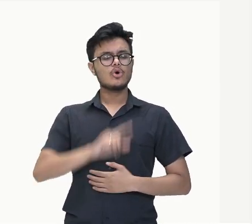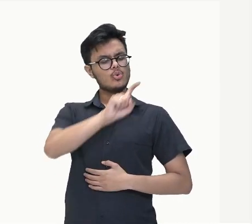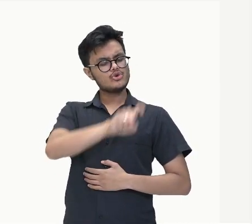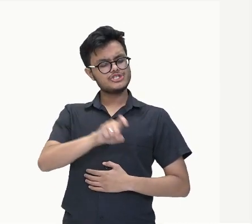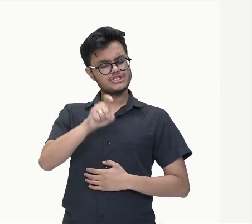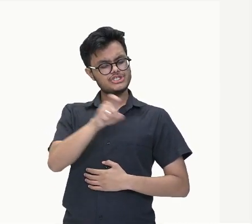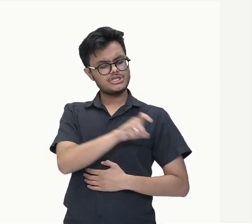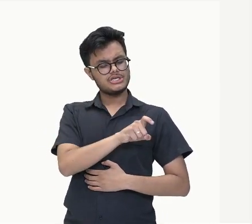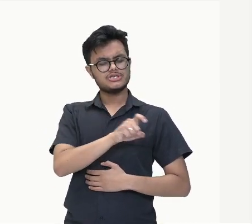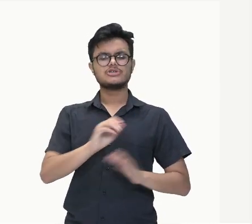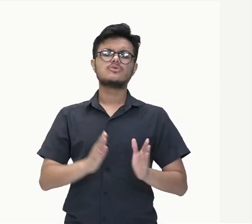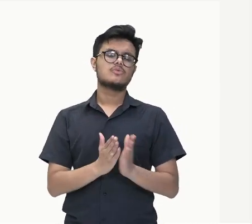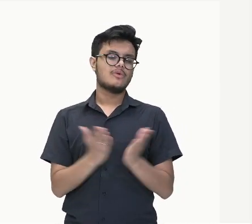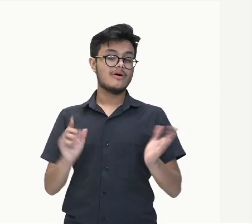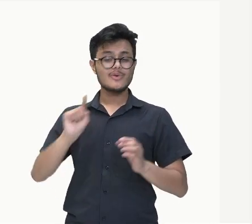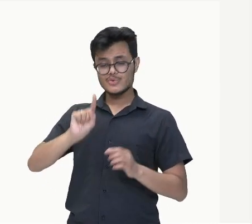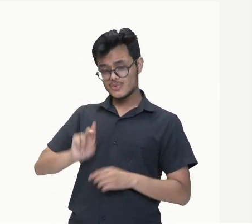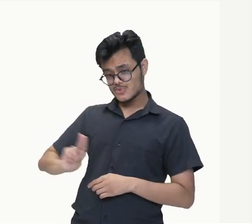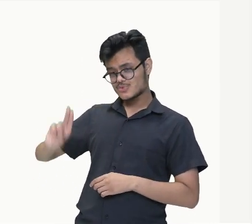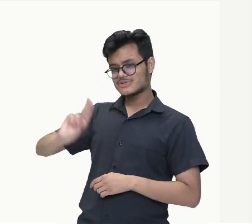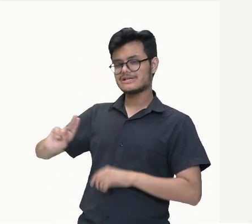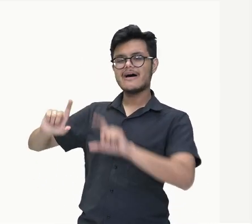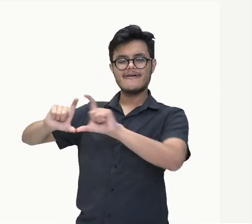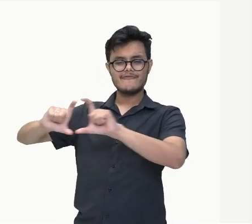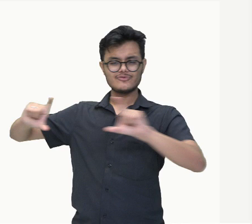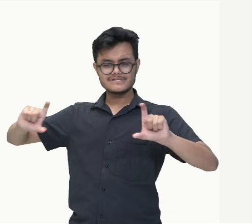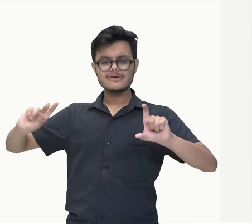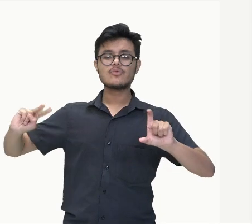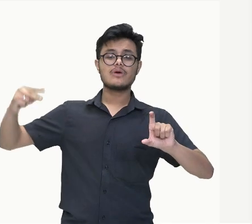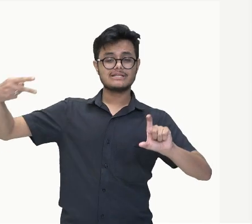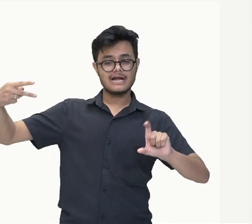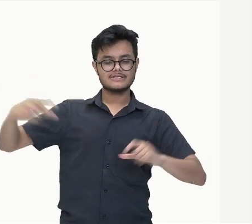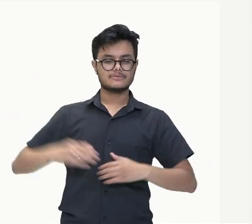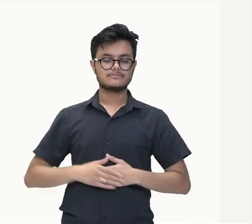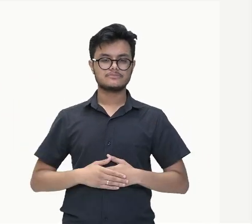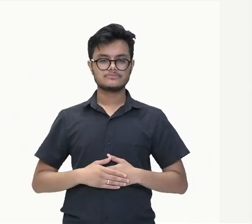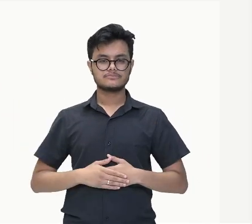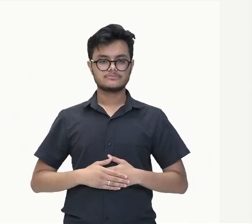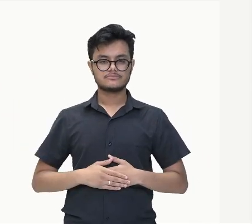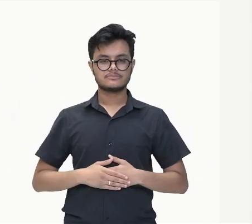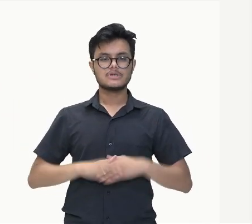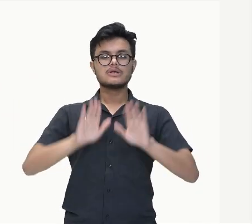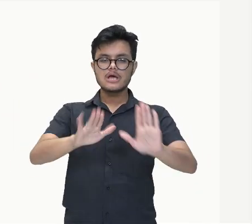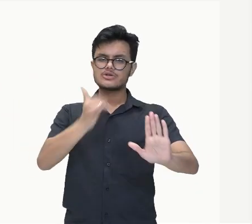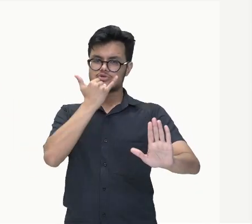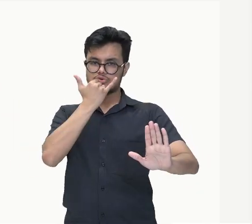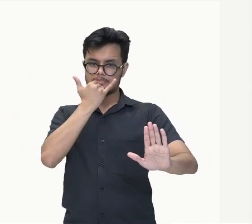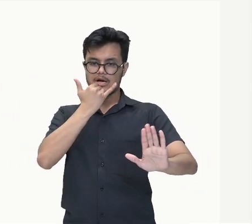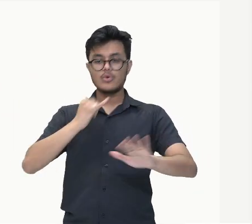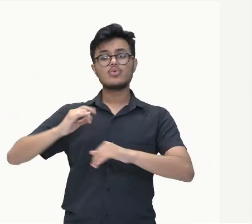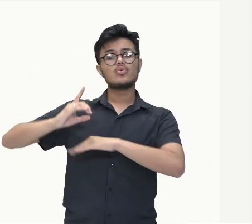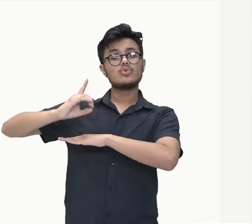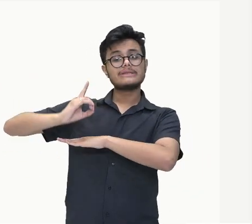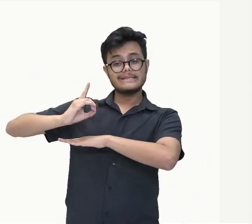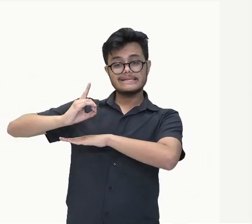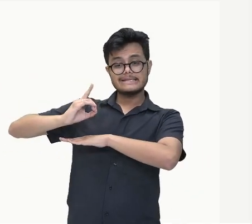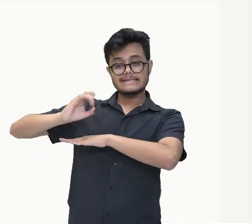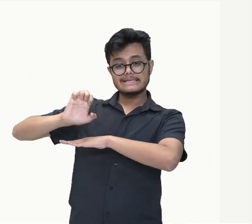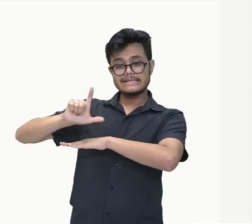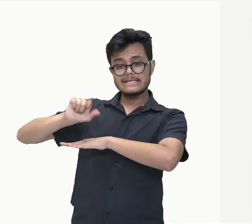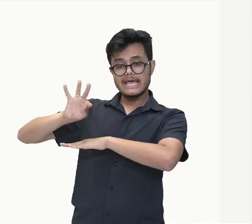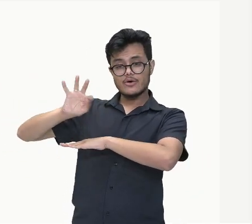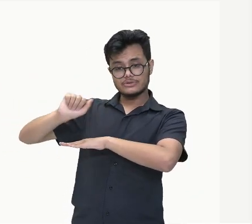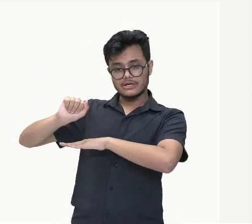x, eu vou utilizar, né? Aliás, vamos fazer o seguinte, vamos logo encontrar o delta, tá? Vamos encontrar o